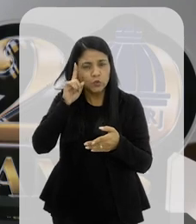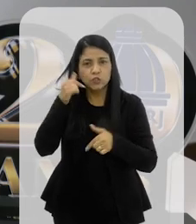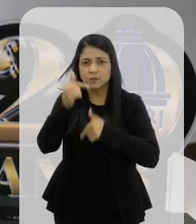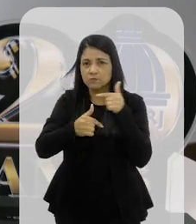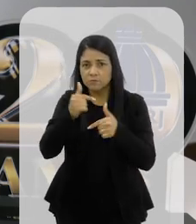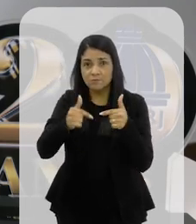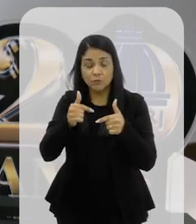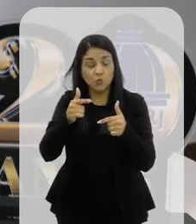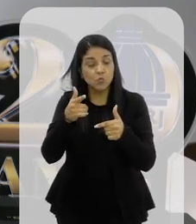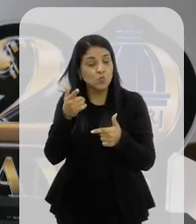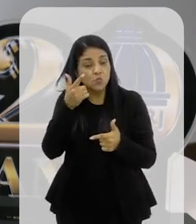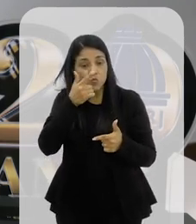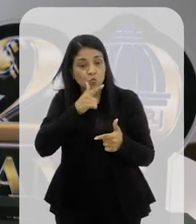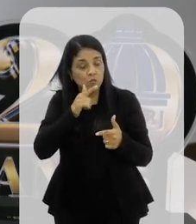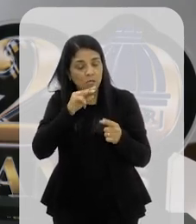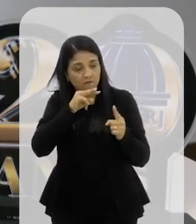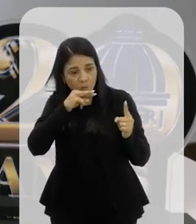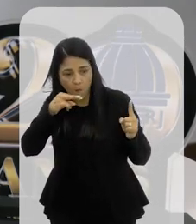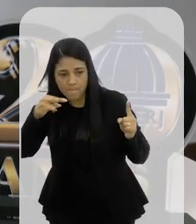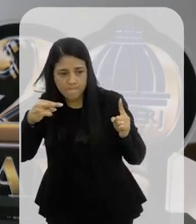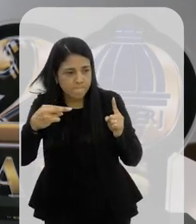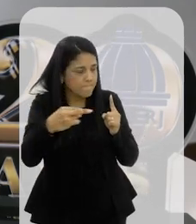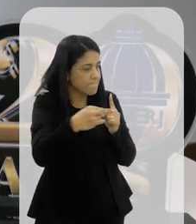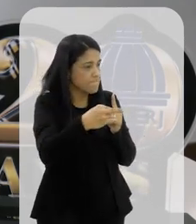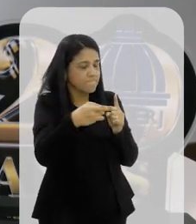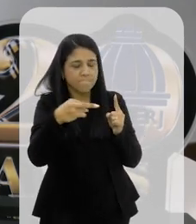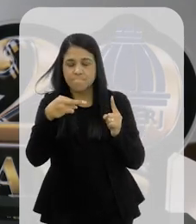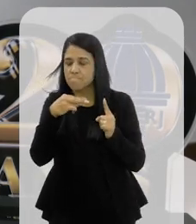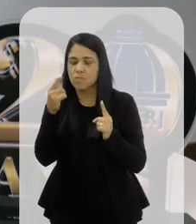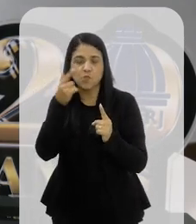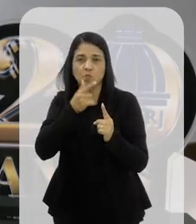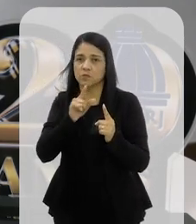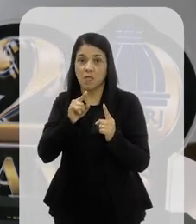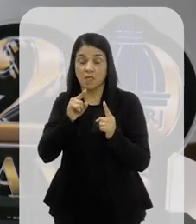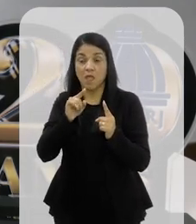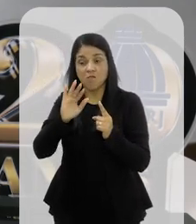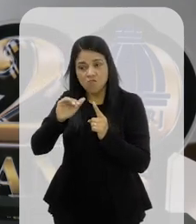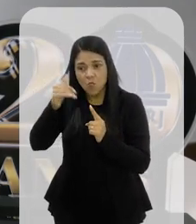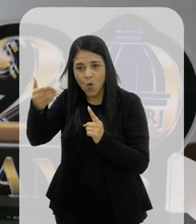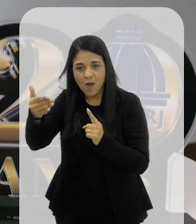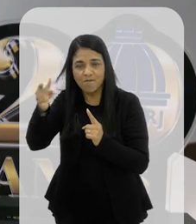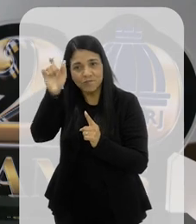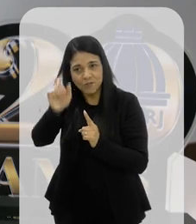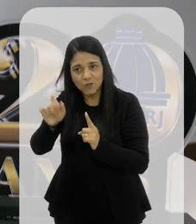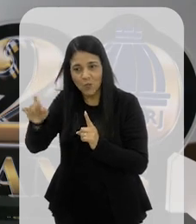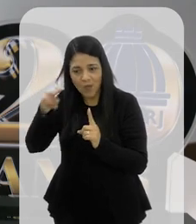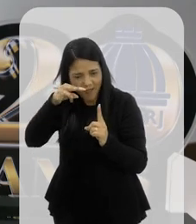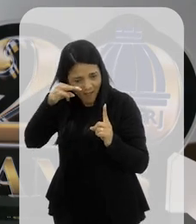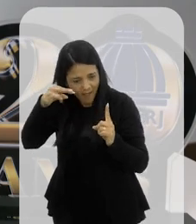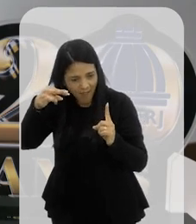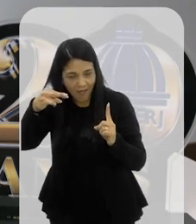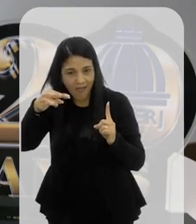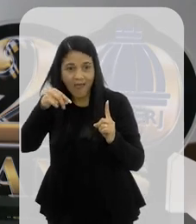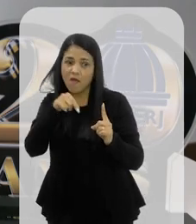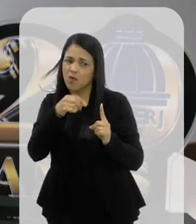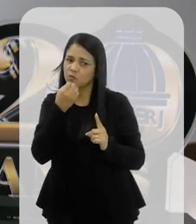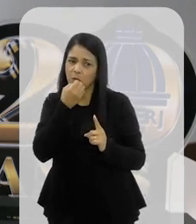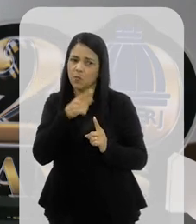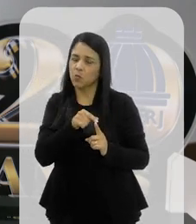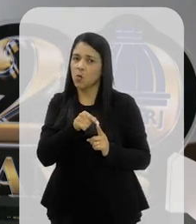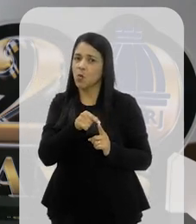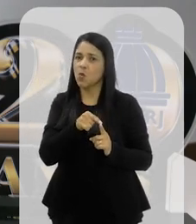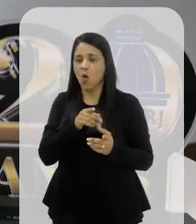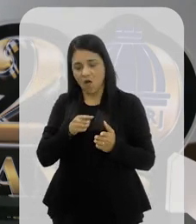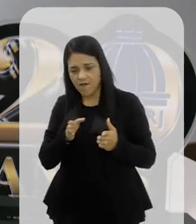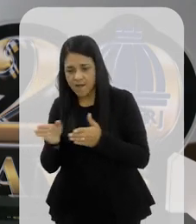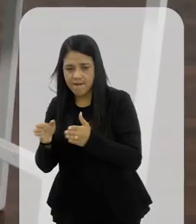dia tal Às vezes a gente não consegue ver o periférico né exato então o olhar externo é maravilhoso olha não tá legal aquilo ali